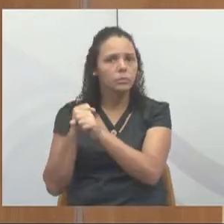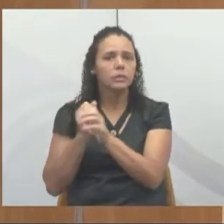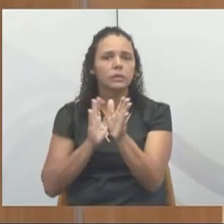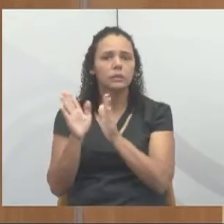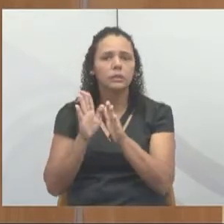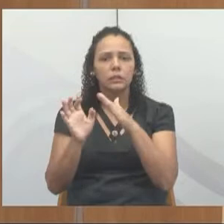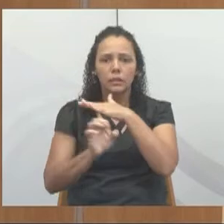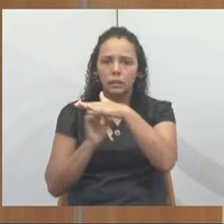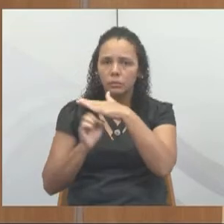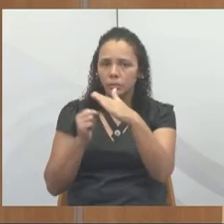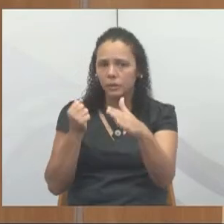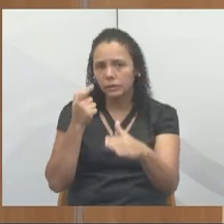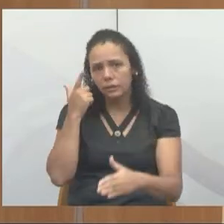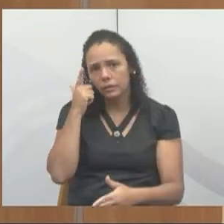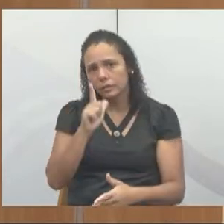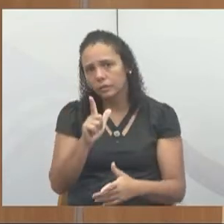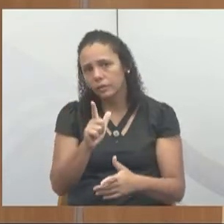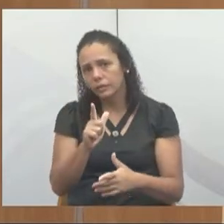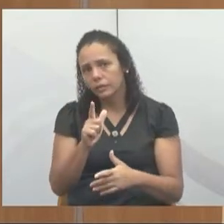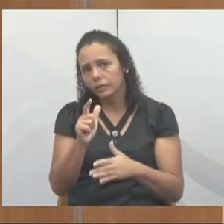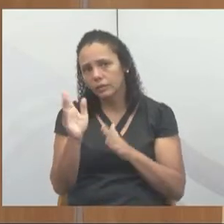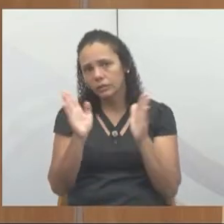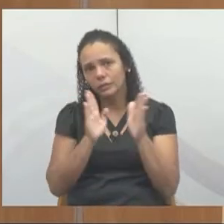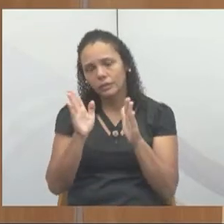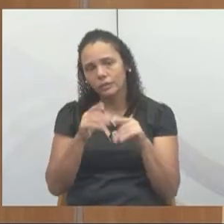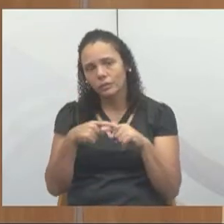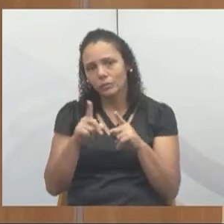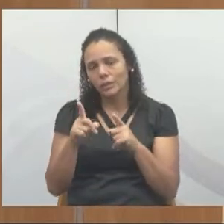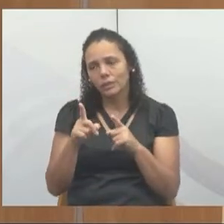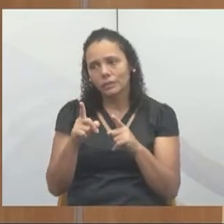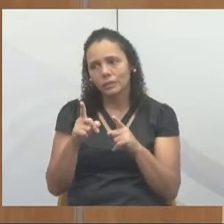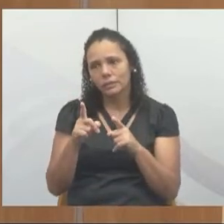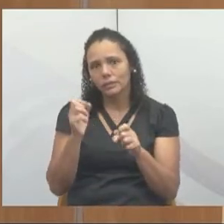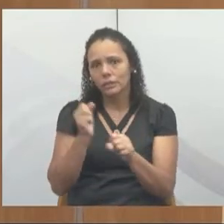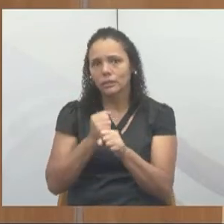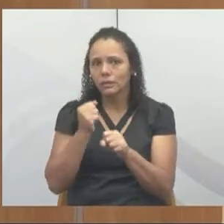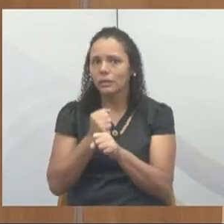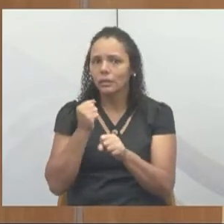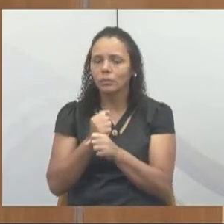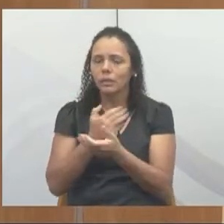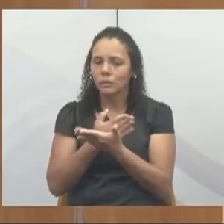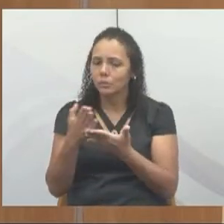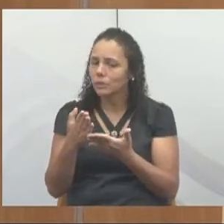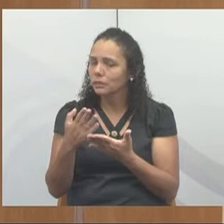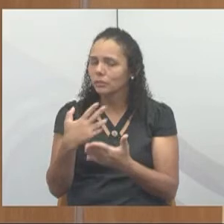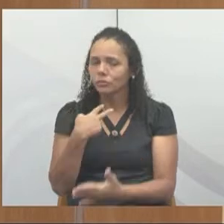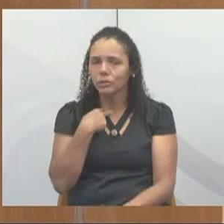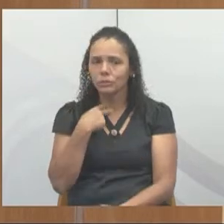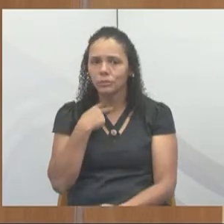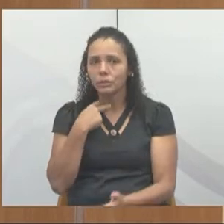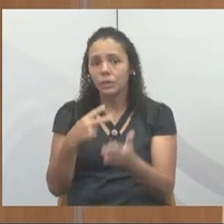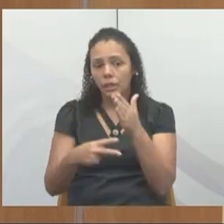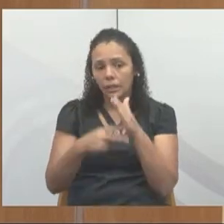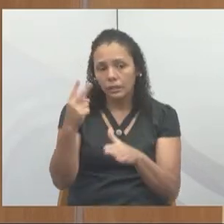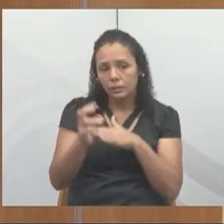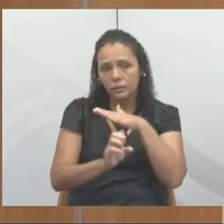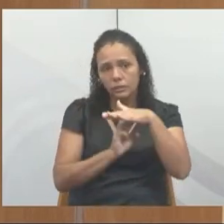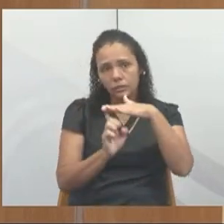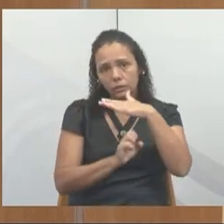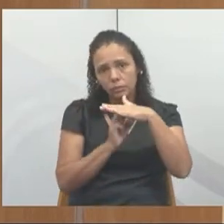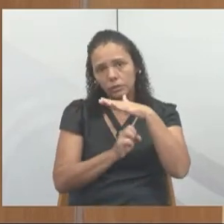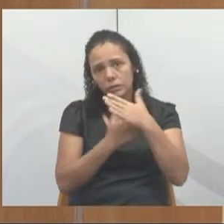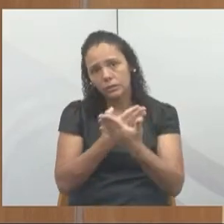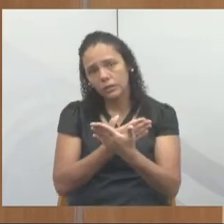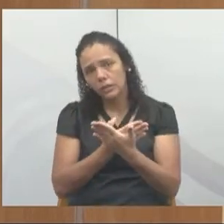A empresa que ganhou a licitação, ela foi impossibilitada de assumir. A segunda empresa,